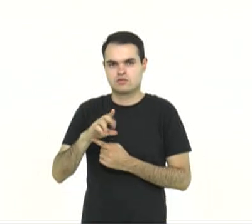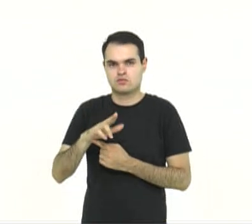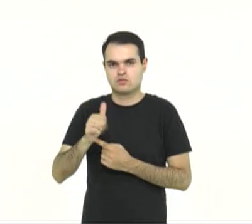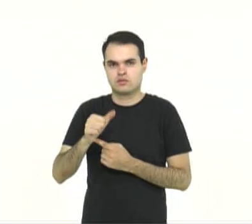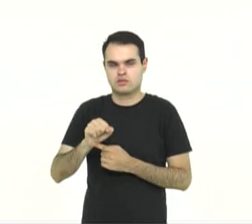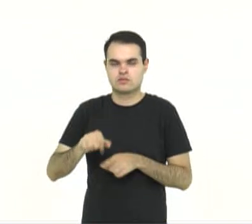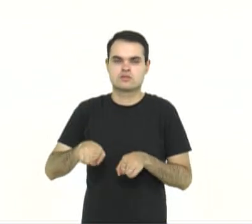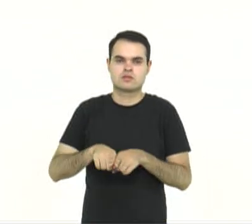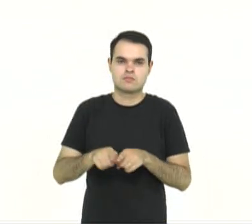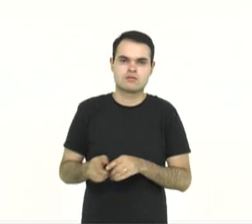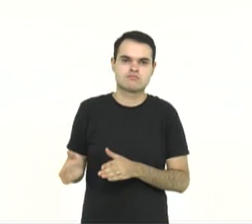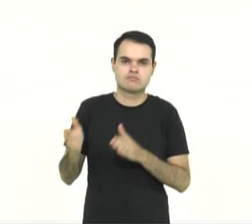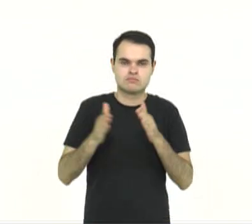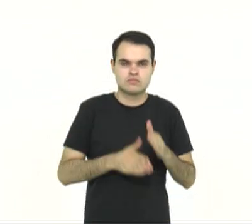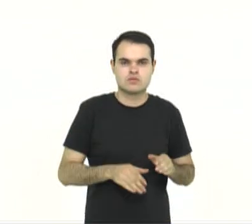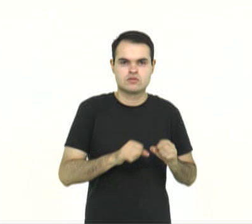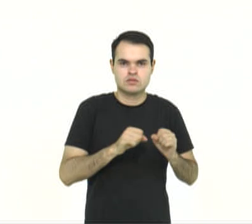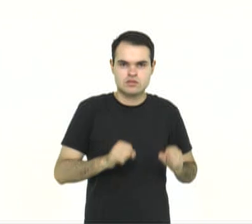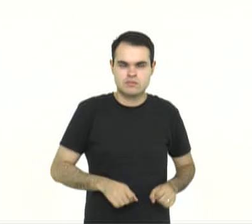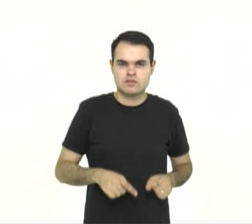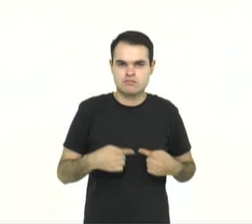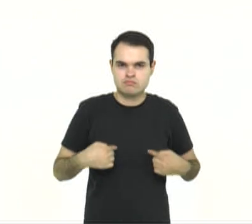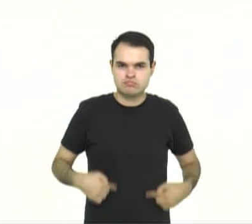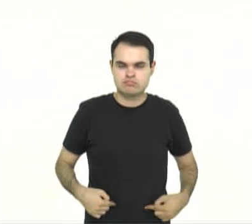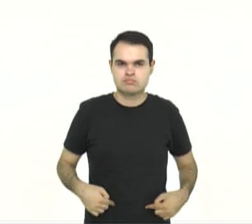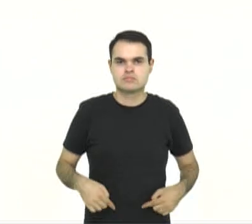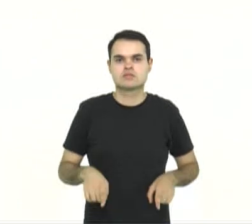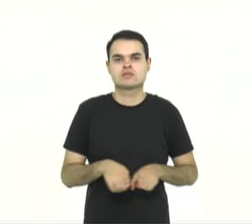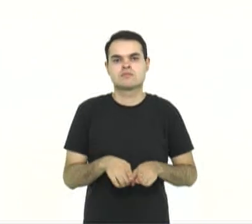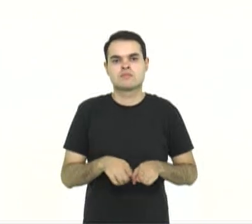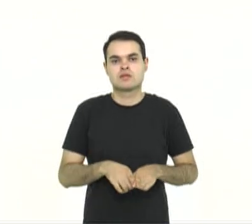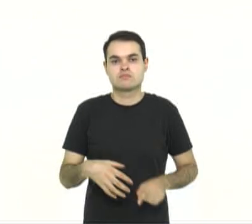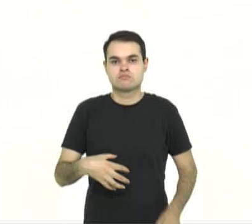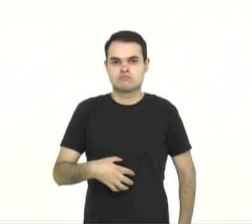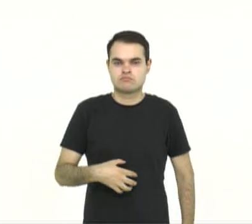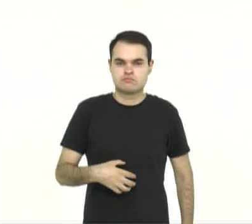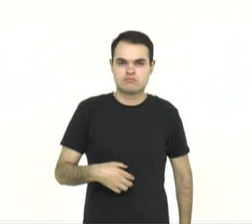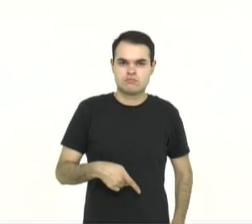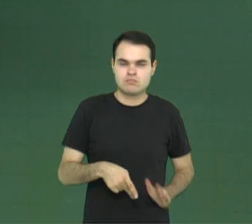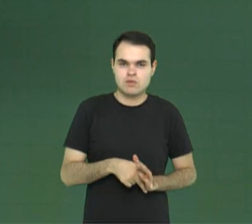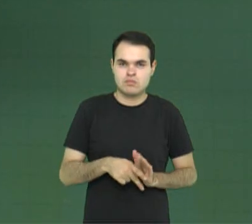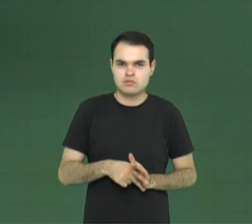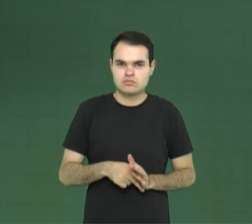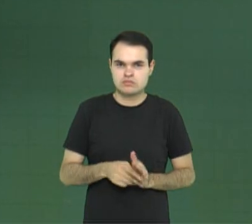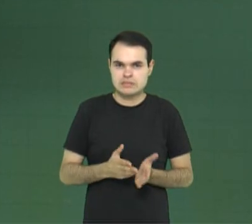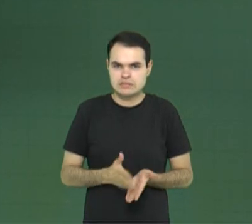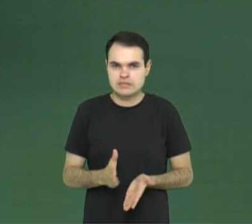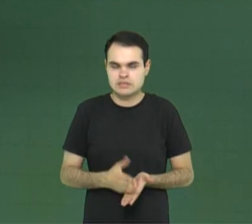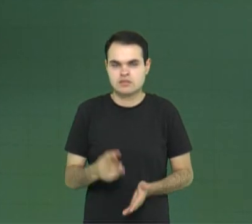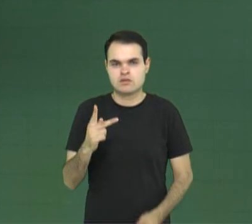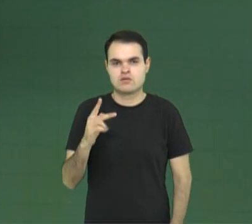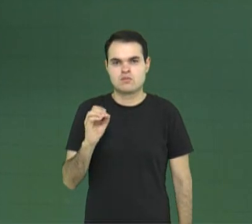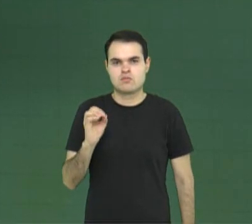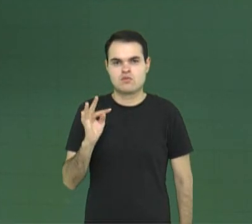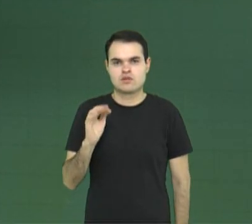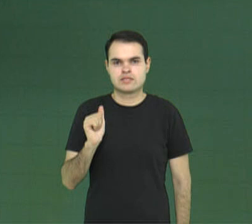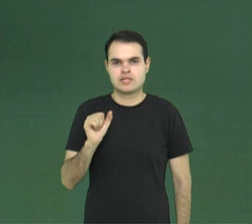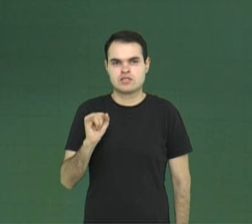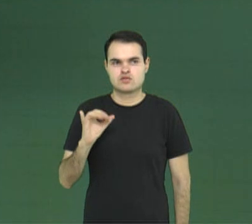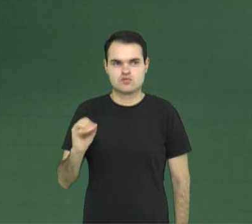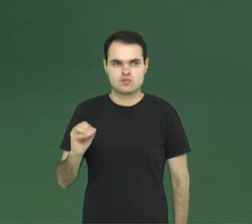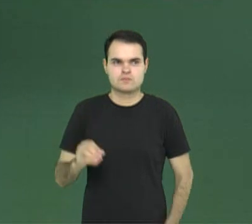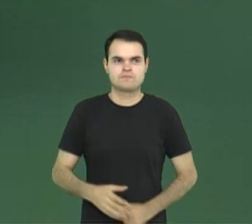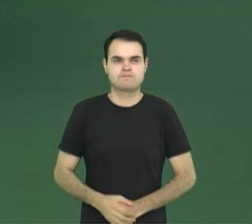também o sistema urinário também faz isso, e secreção do potássio, tá? Então, são essas três principais